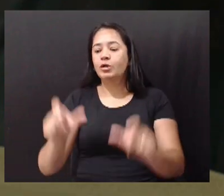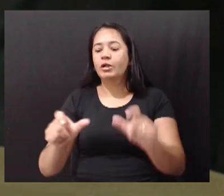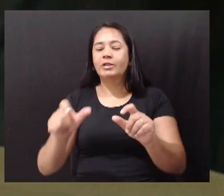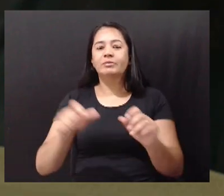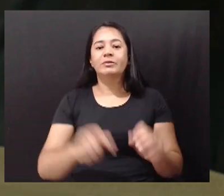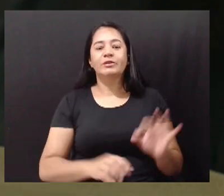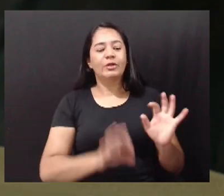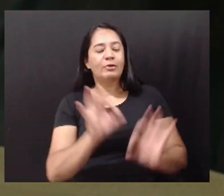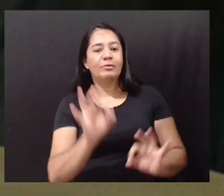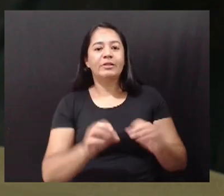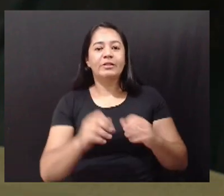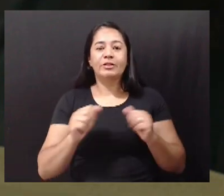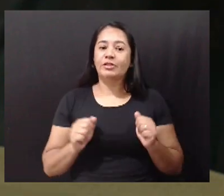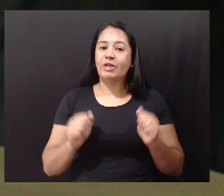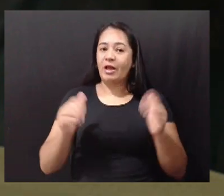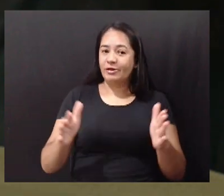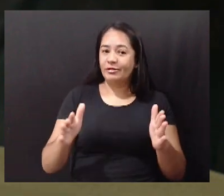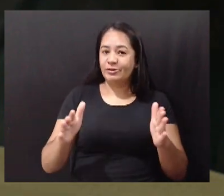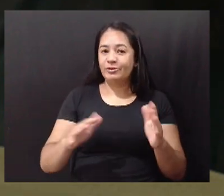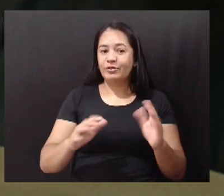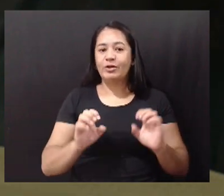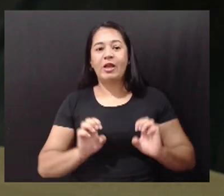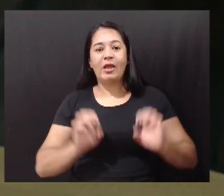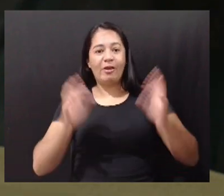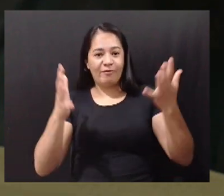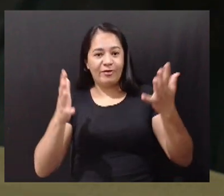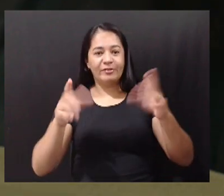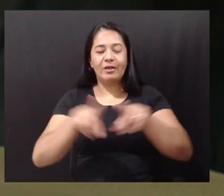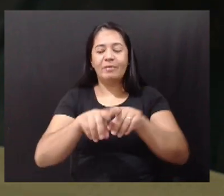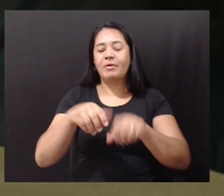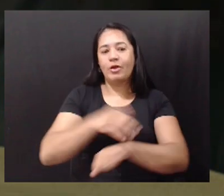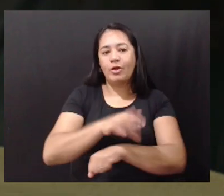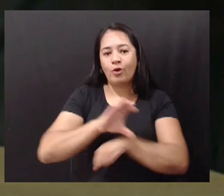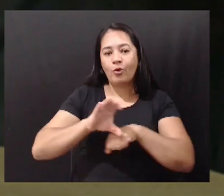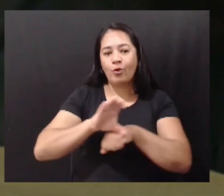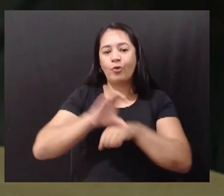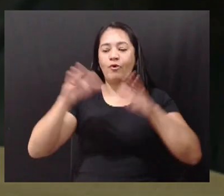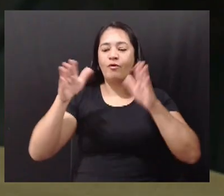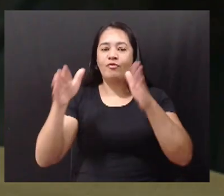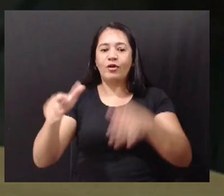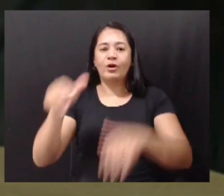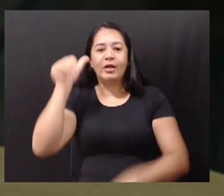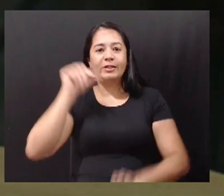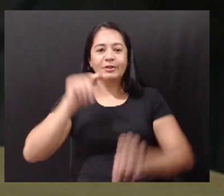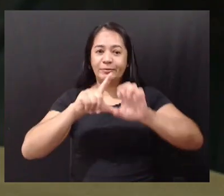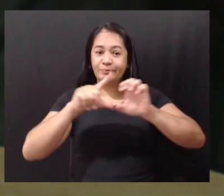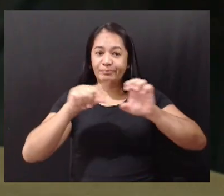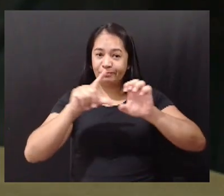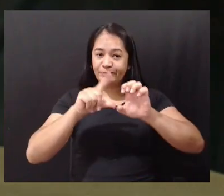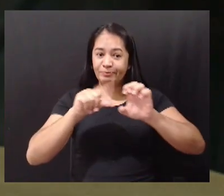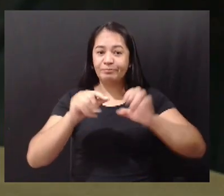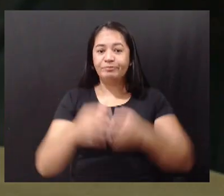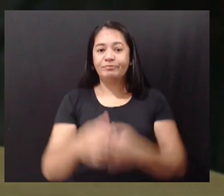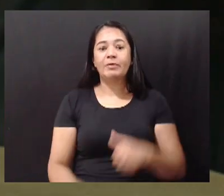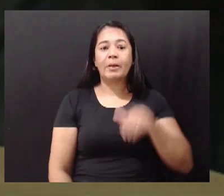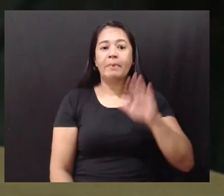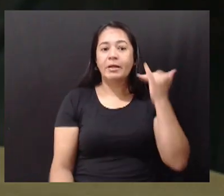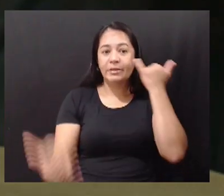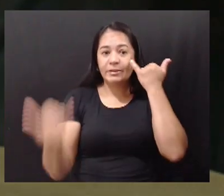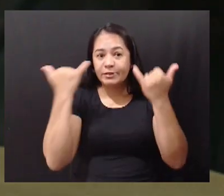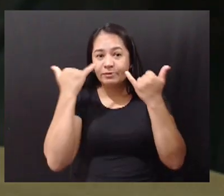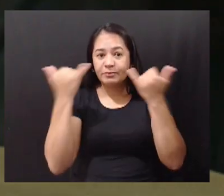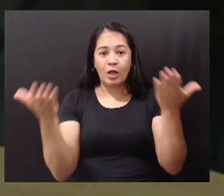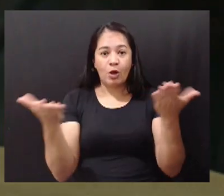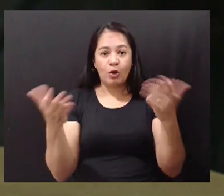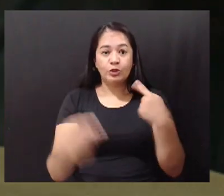ações, eventos e capacitações voltadas às mulheres empreendedoras. Mais informação chegando, agora vamos falar de